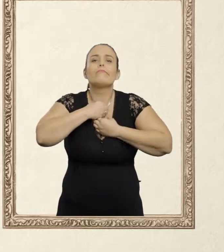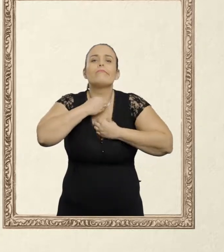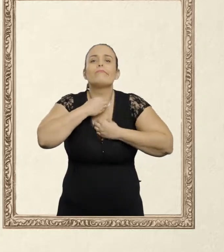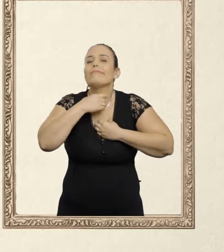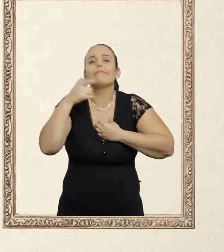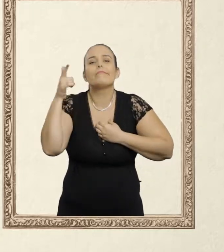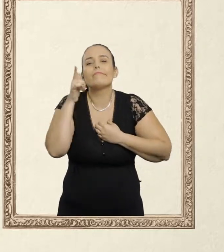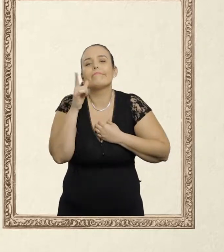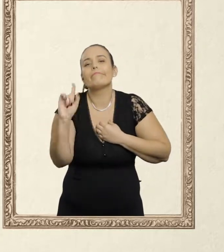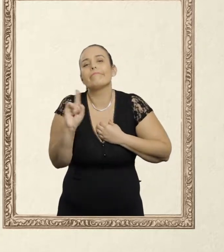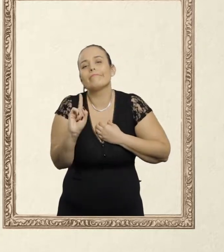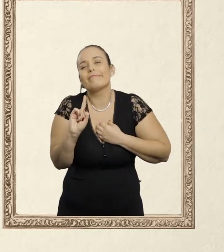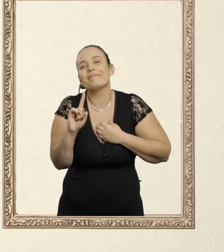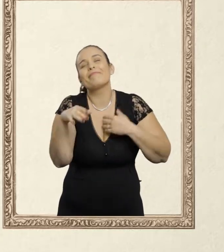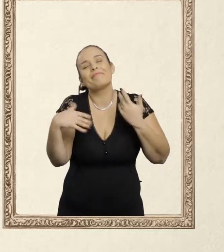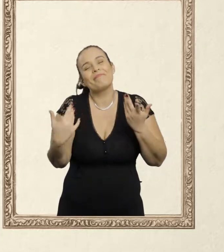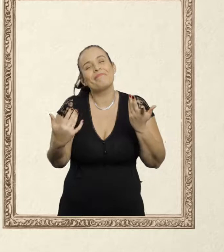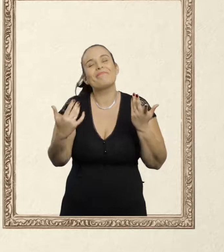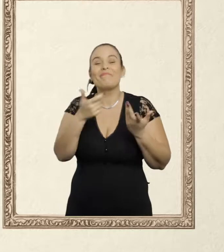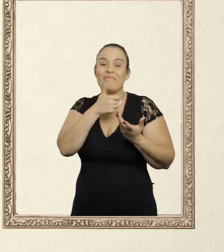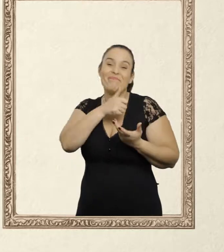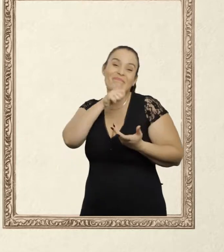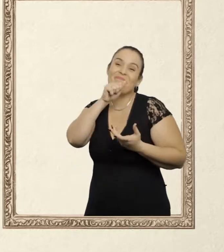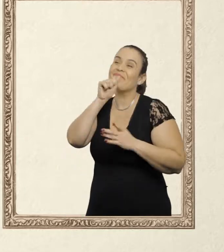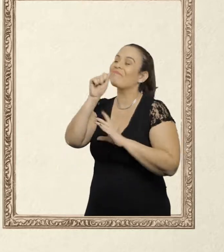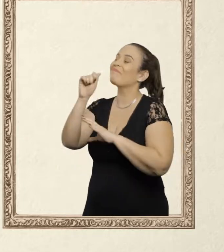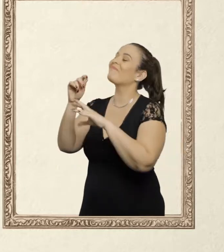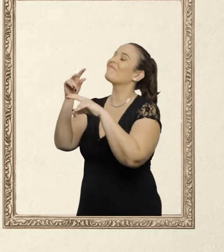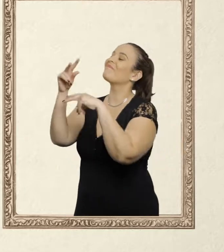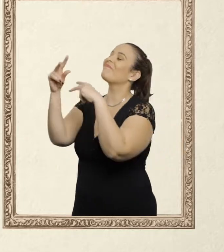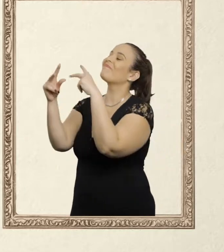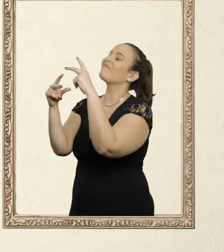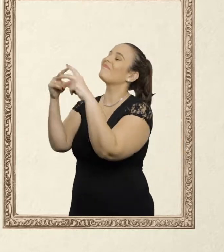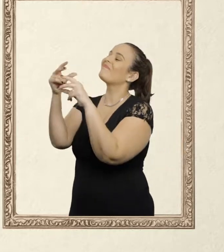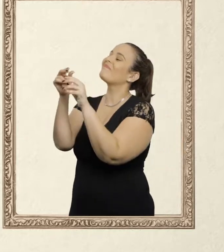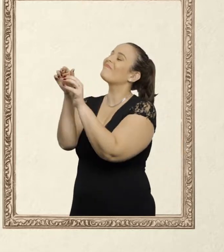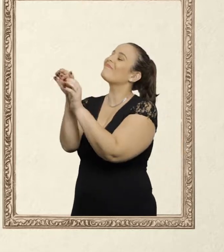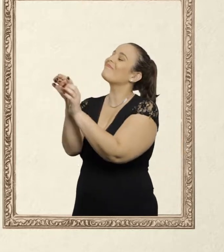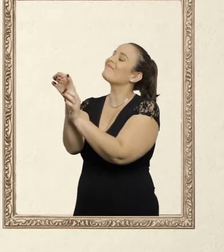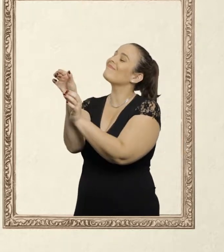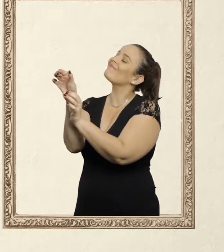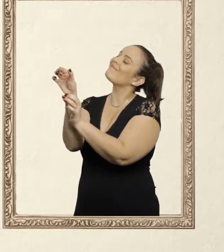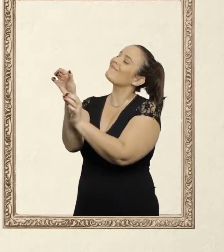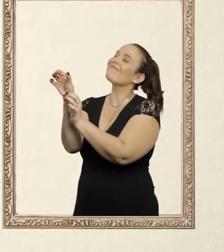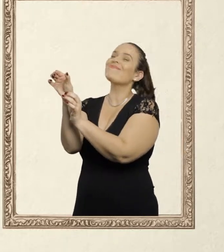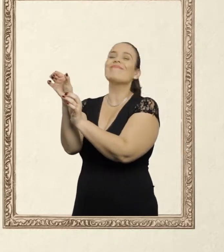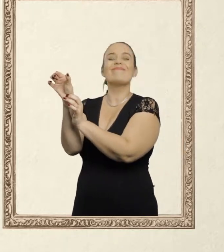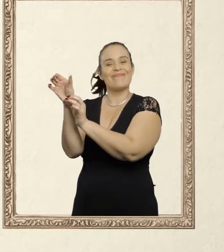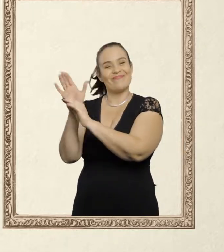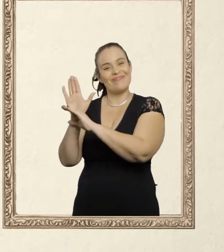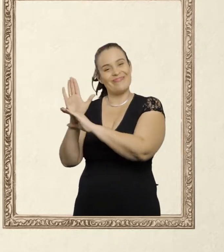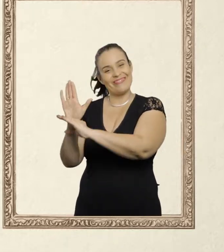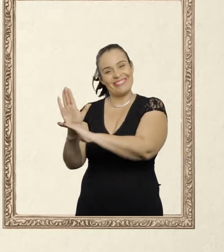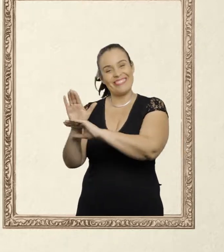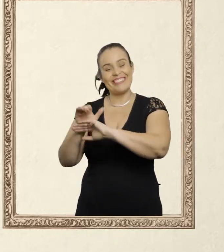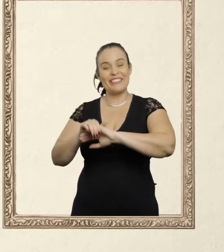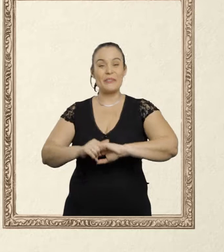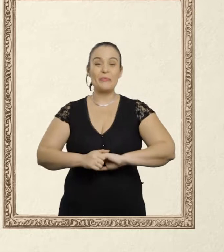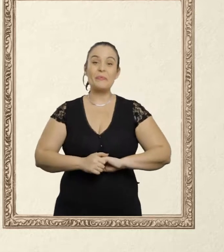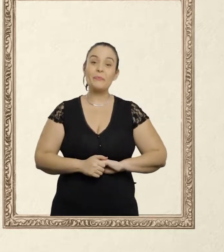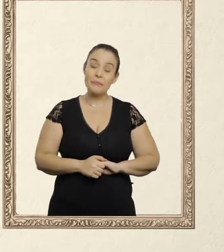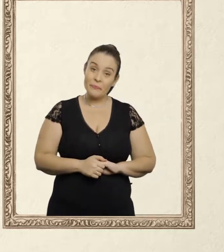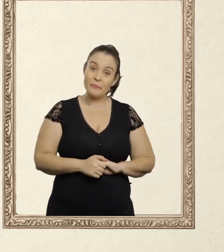dar o nó na gravata. A Sra. Darling ajudou o Sr. Darling. Ela fez o nó da gravata